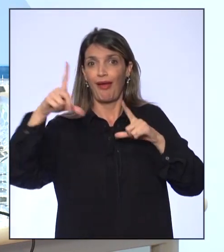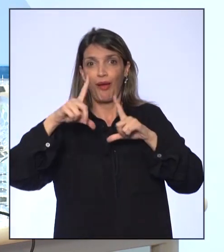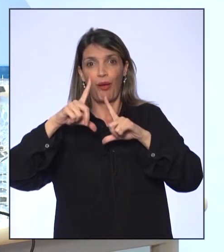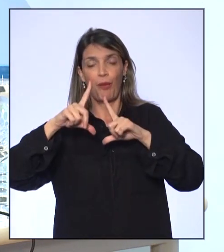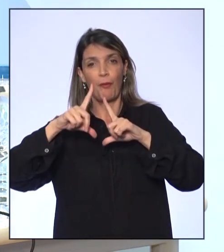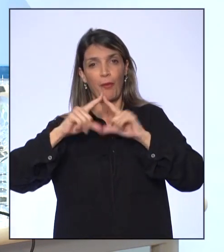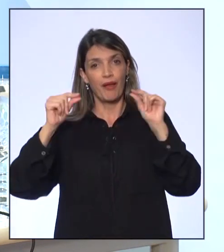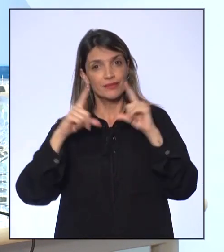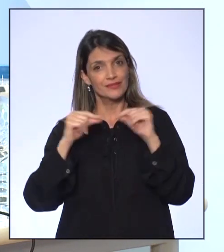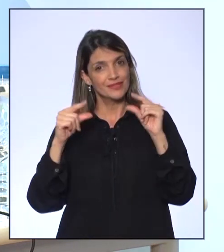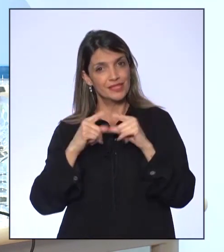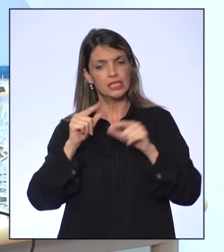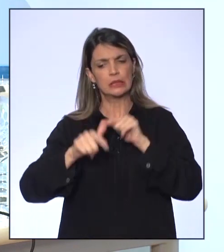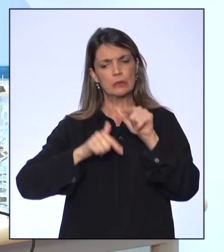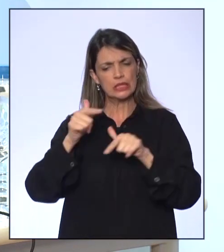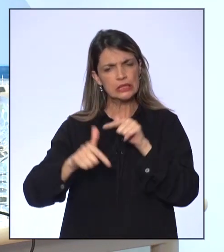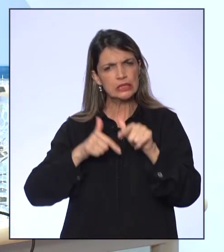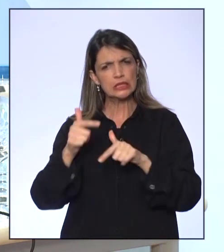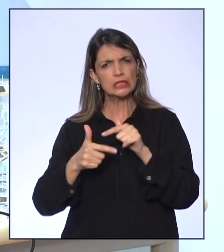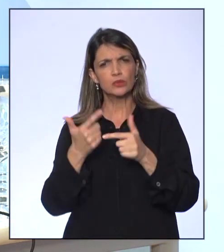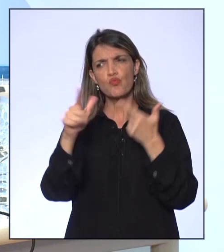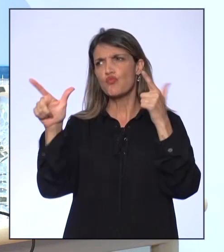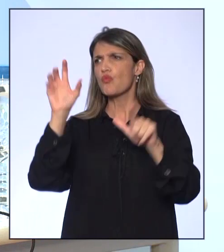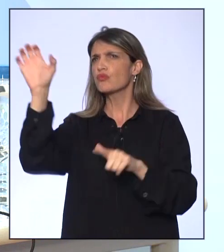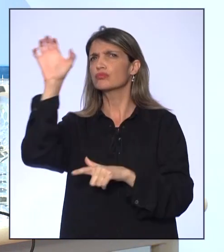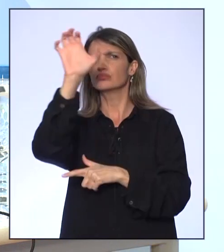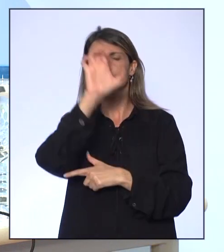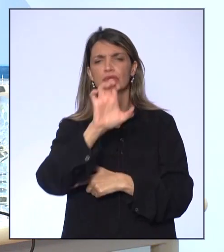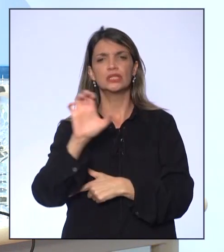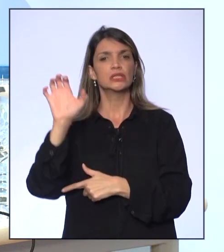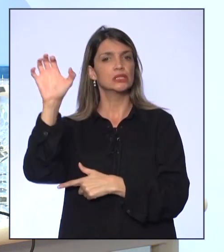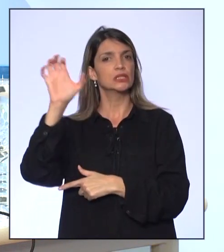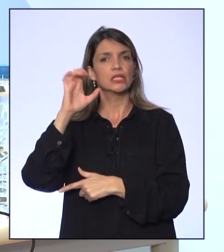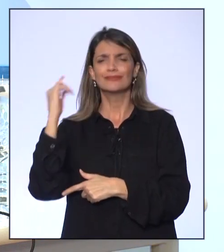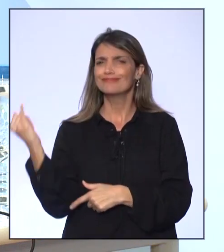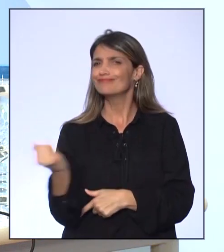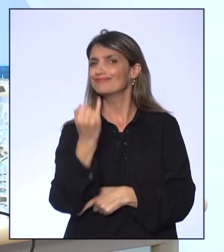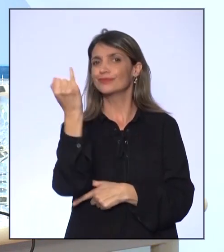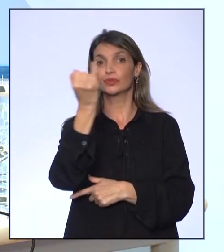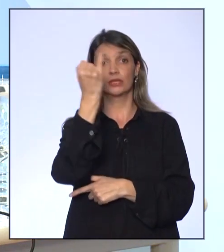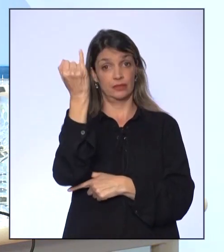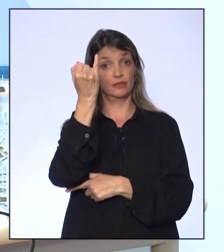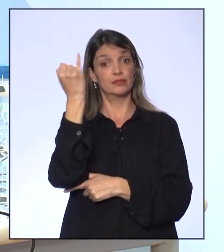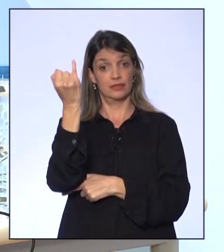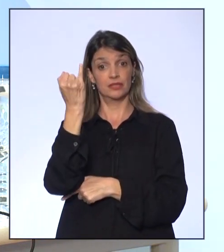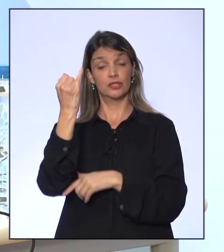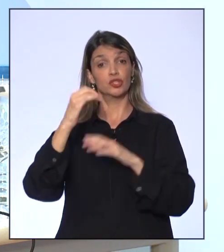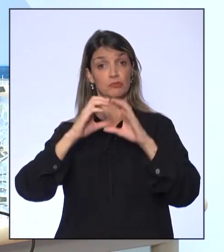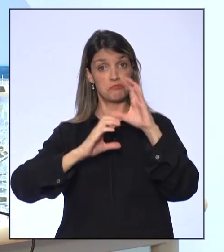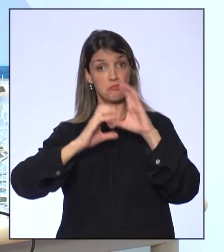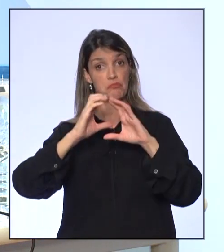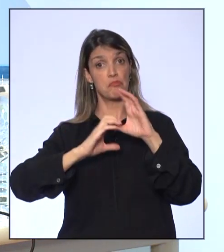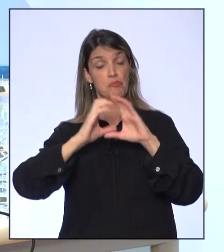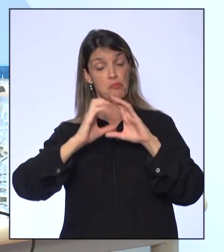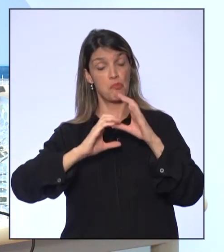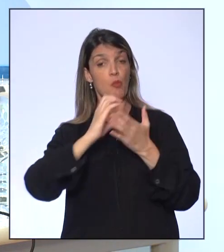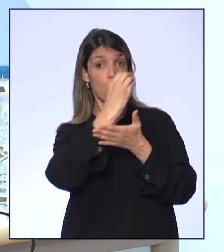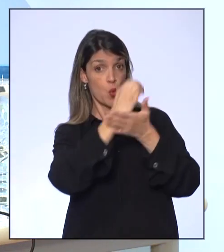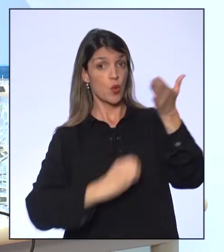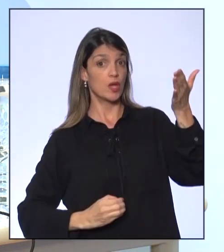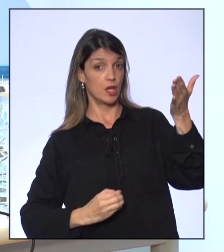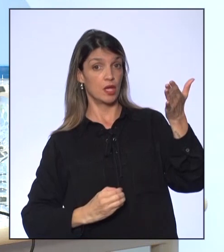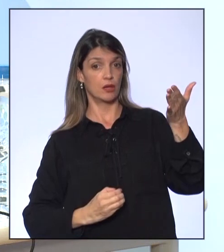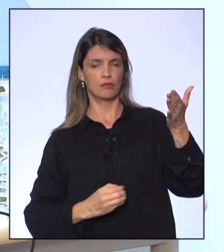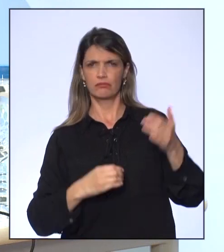trabalhando nas iniciativas com outros estados, o que é extremamente enriquecedor, até mesmo para o currículo, né, professor? É uma